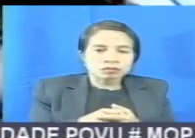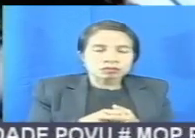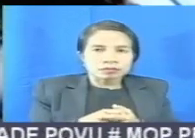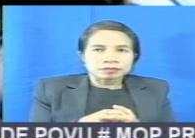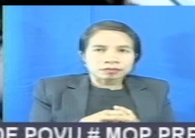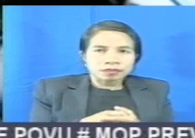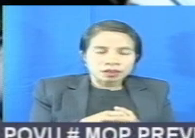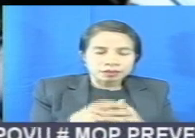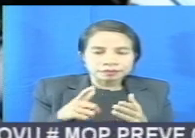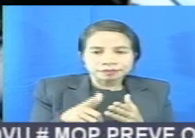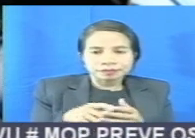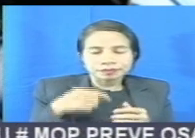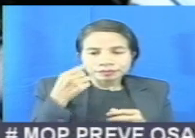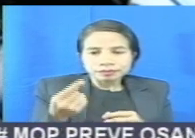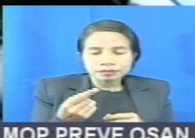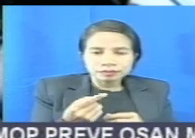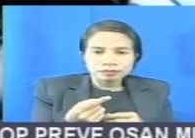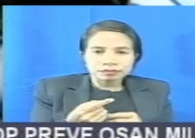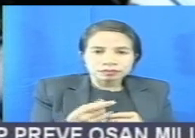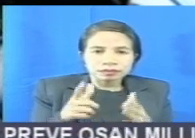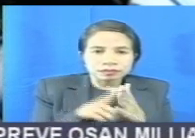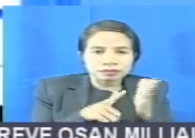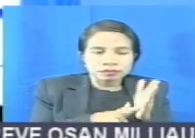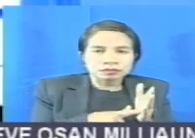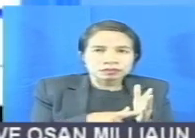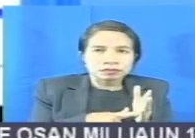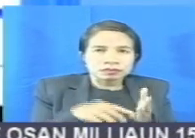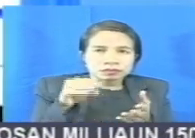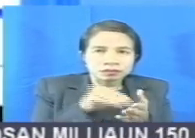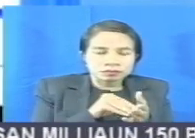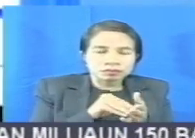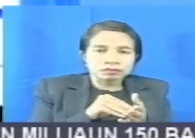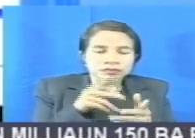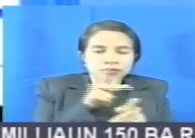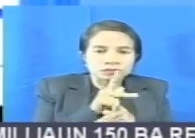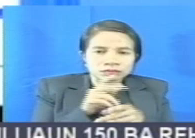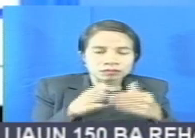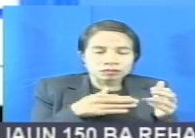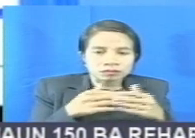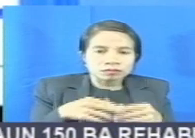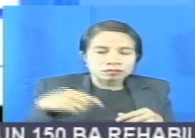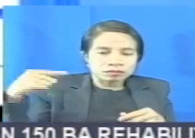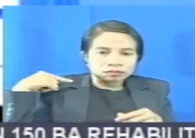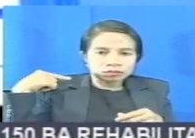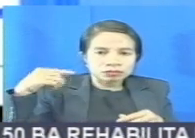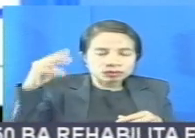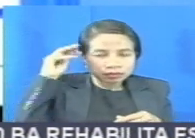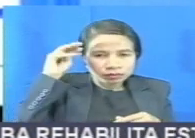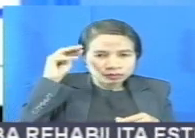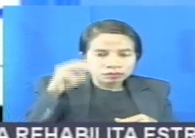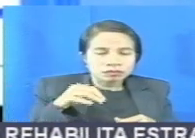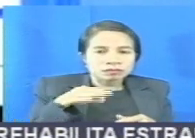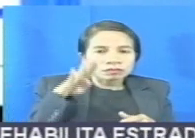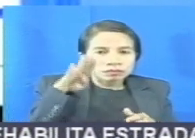ler o aneiro assim. A tu autoridade que ataca lei orgânica de proteção civil e na gabinete a excelência ministro do interior e